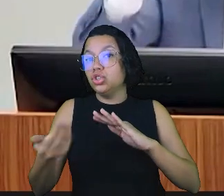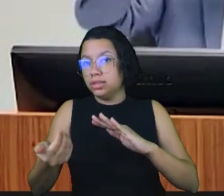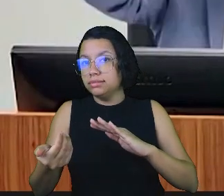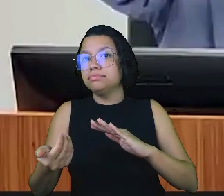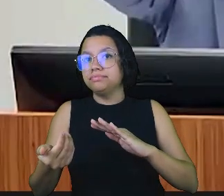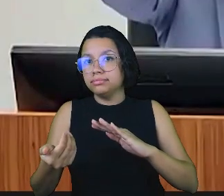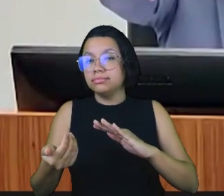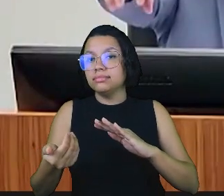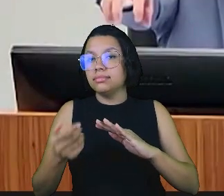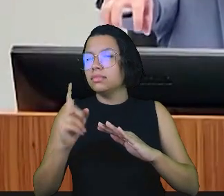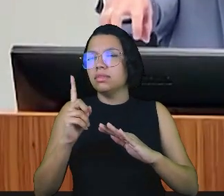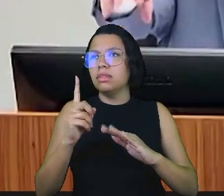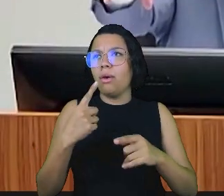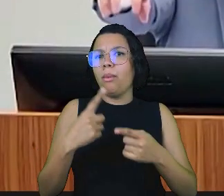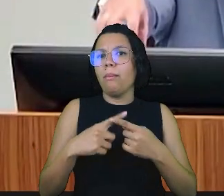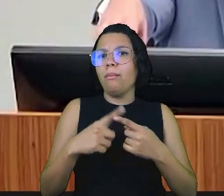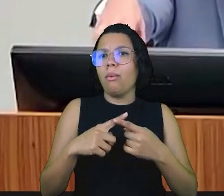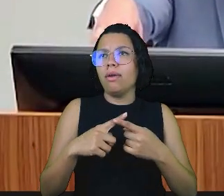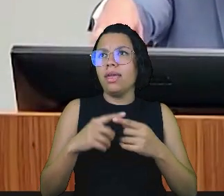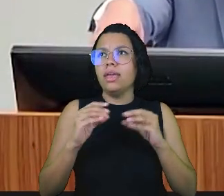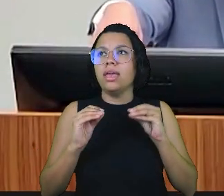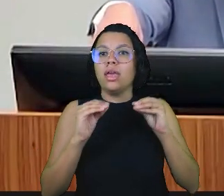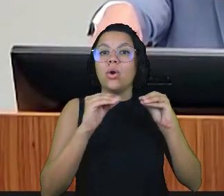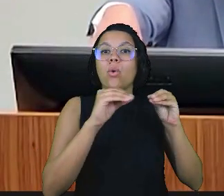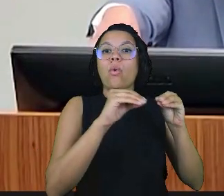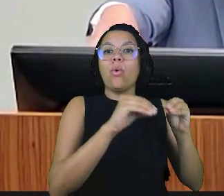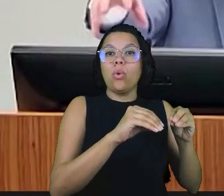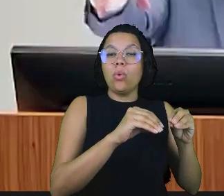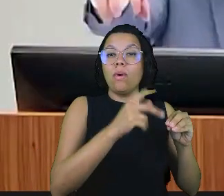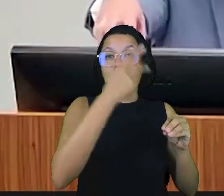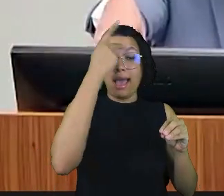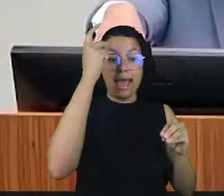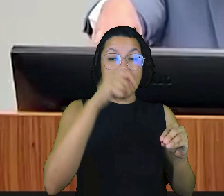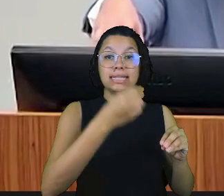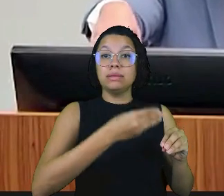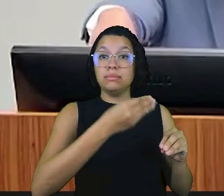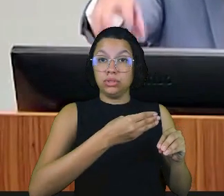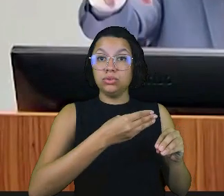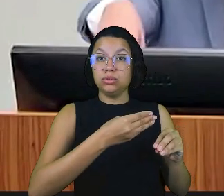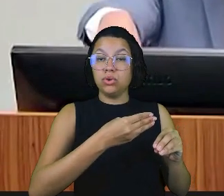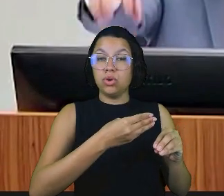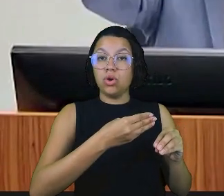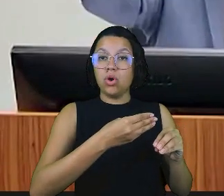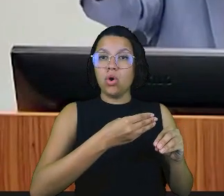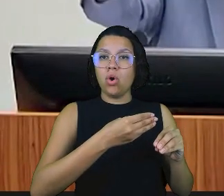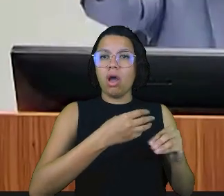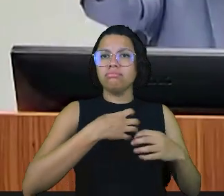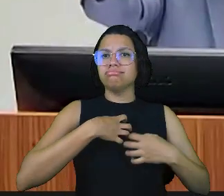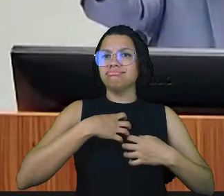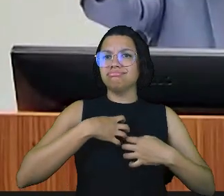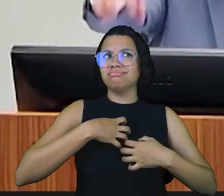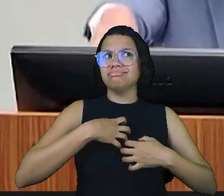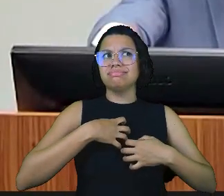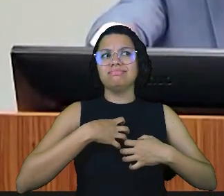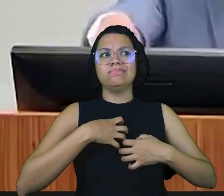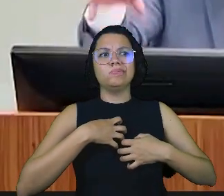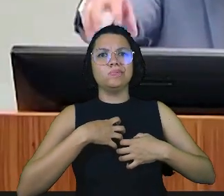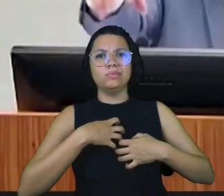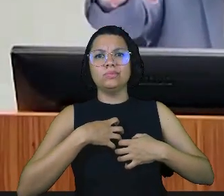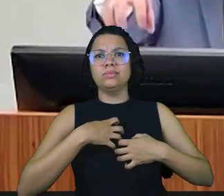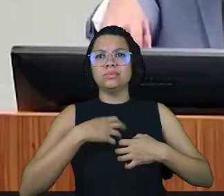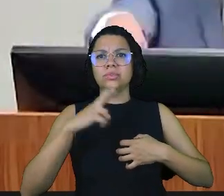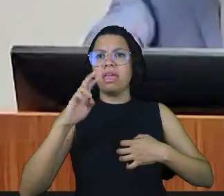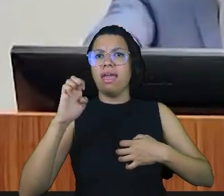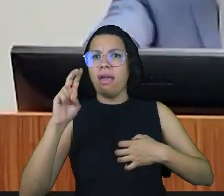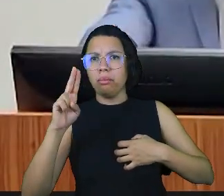para atribuir a esse terceiro sujeito a condição de réu, a